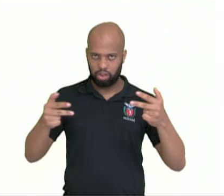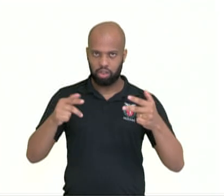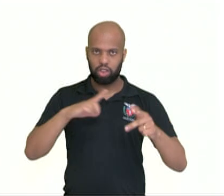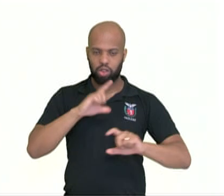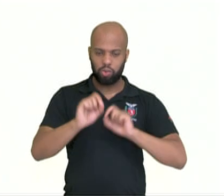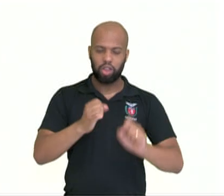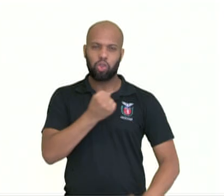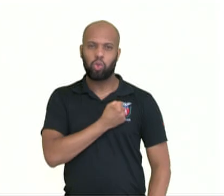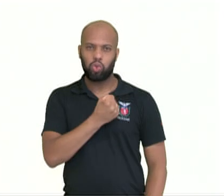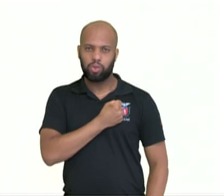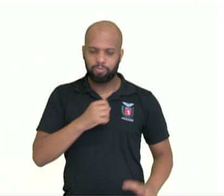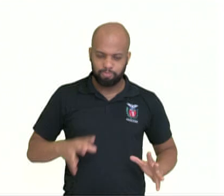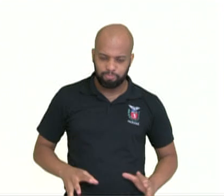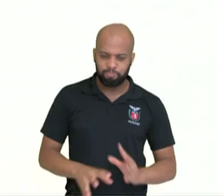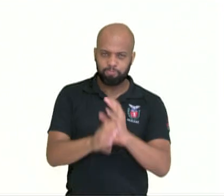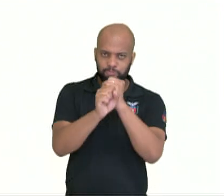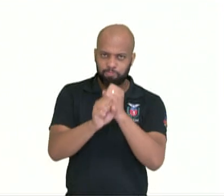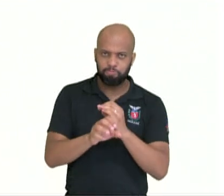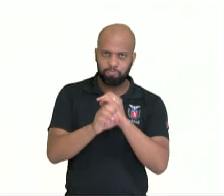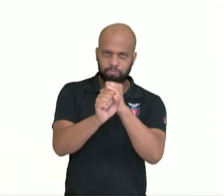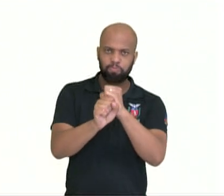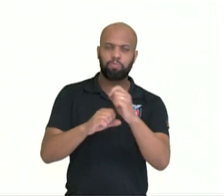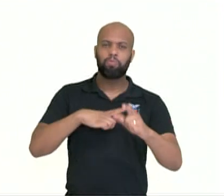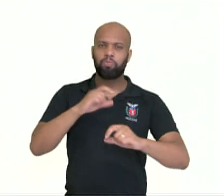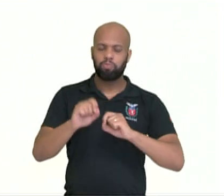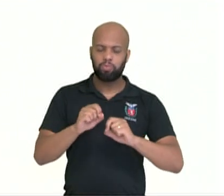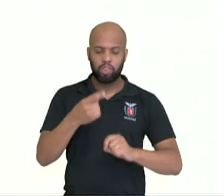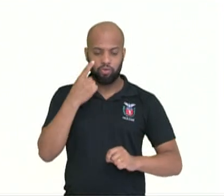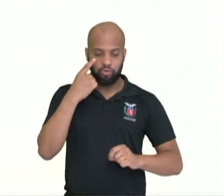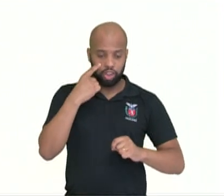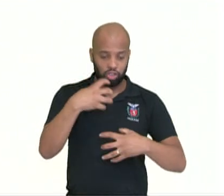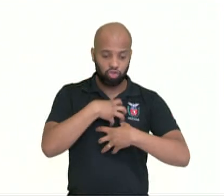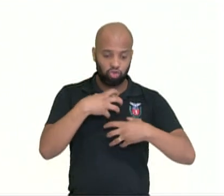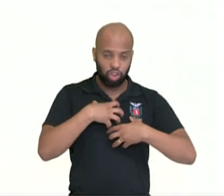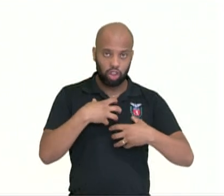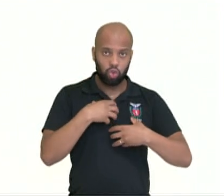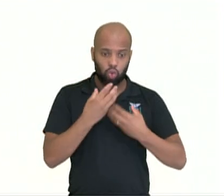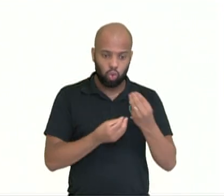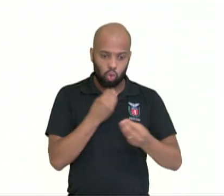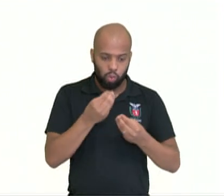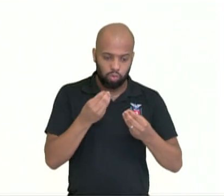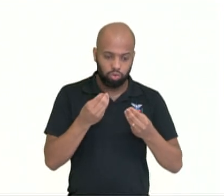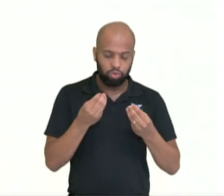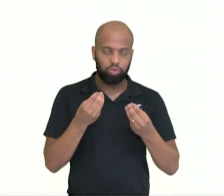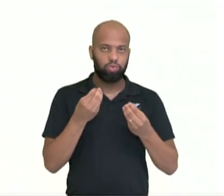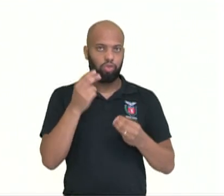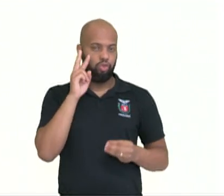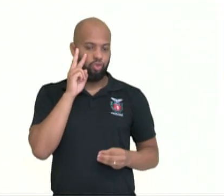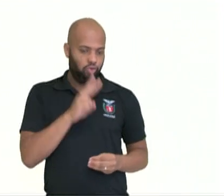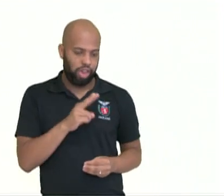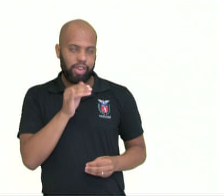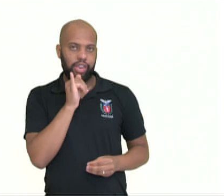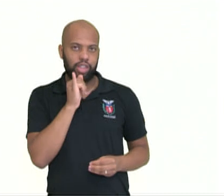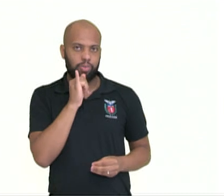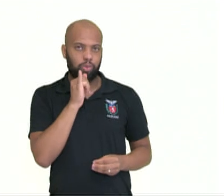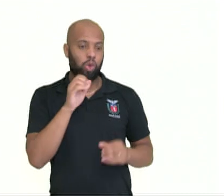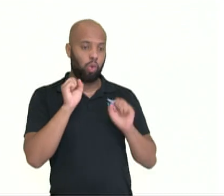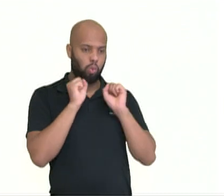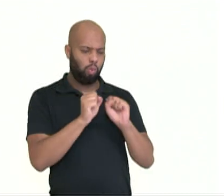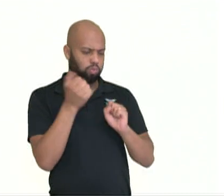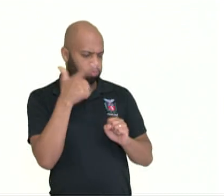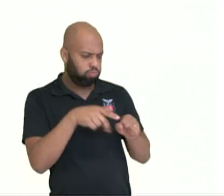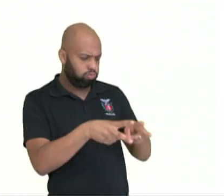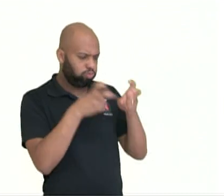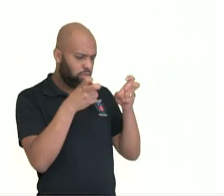pode medir, observar macroscopicamente, de fora, observar, como, por exemplo, a gente pode medir do material a pressão,